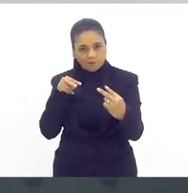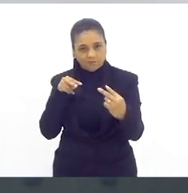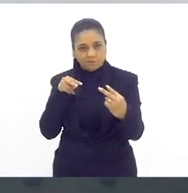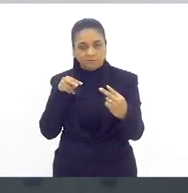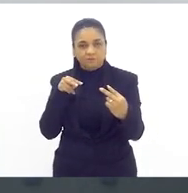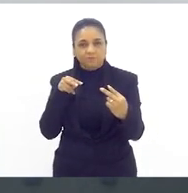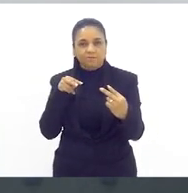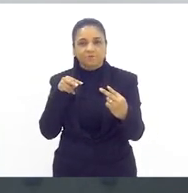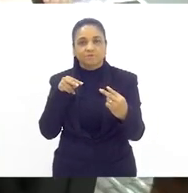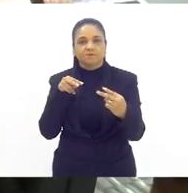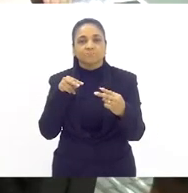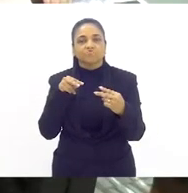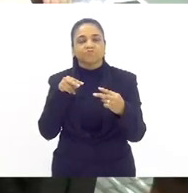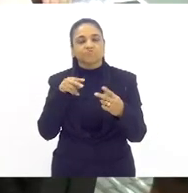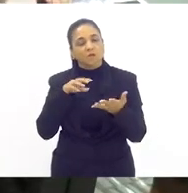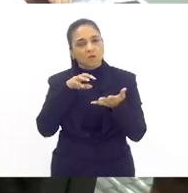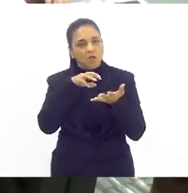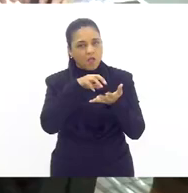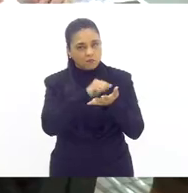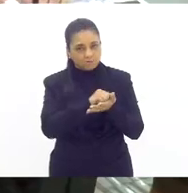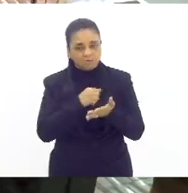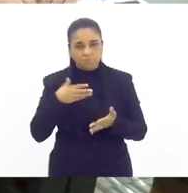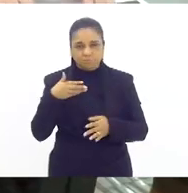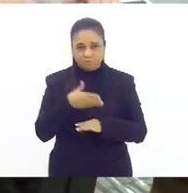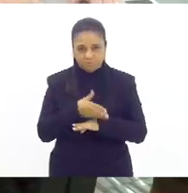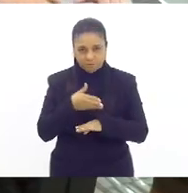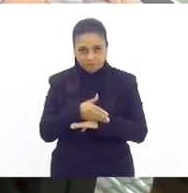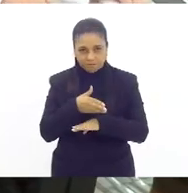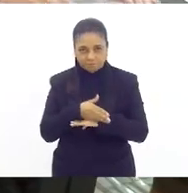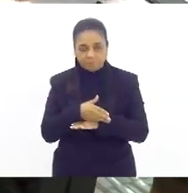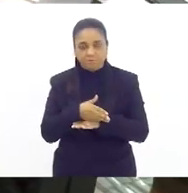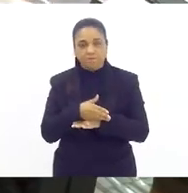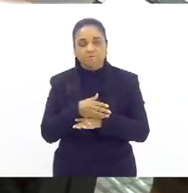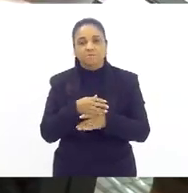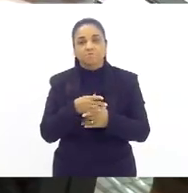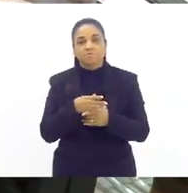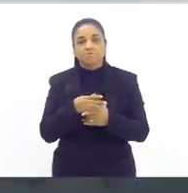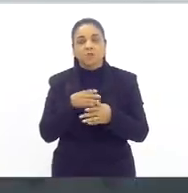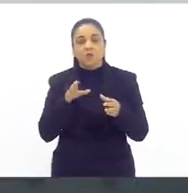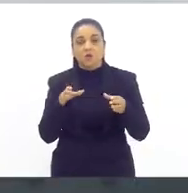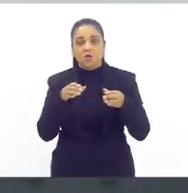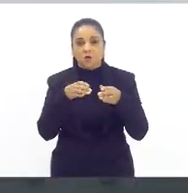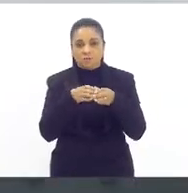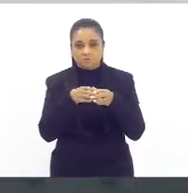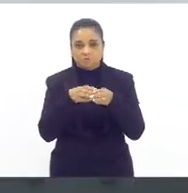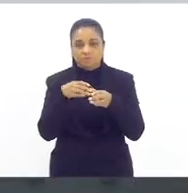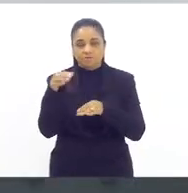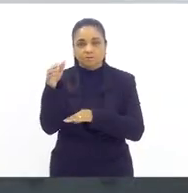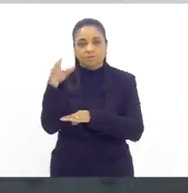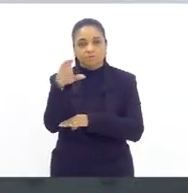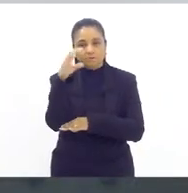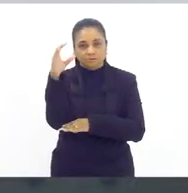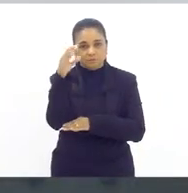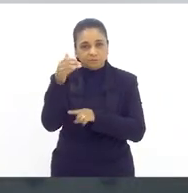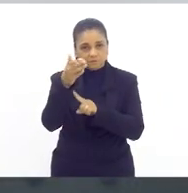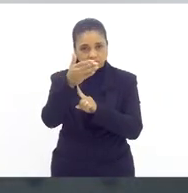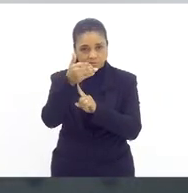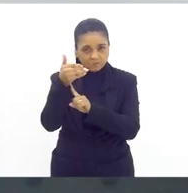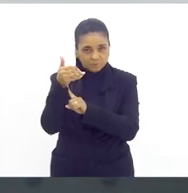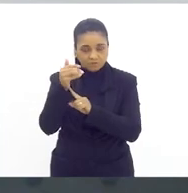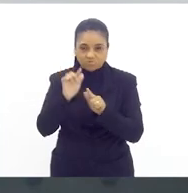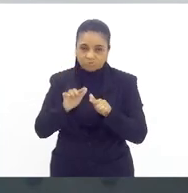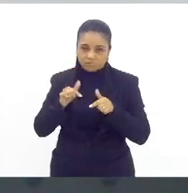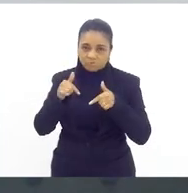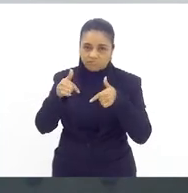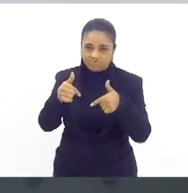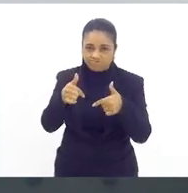registrar a presença dela é essa Comissão da ciência e da tecnologia tem atuado para